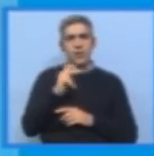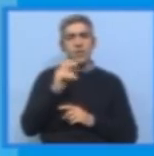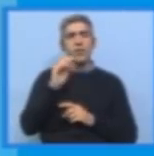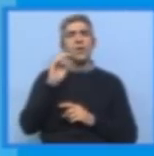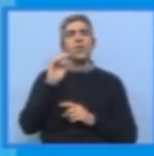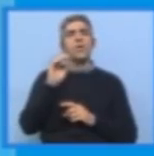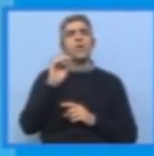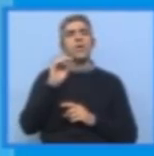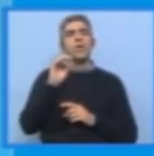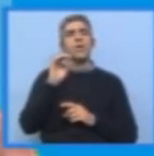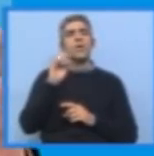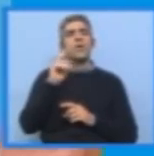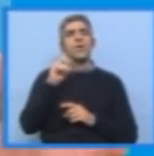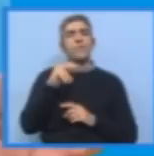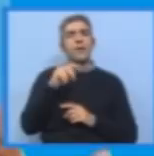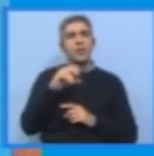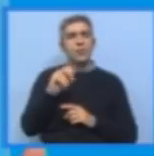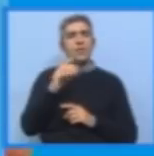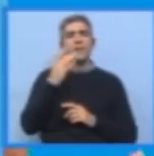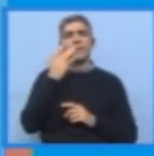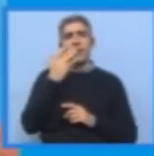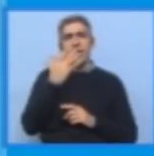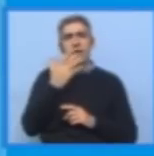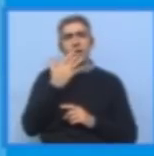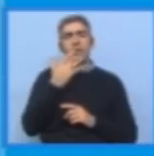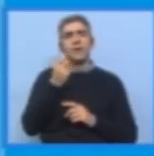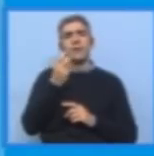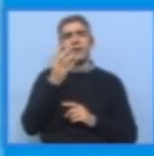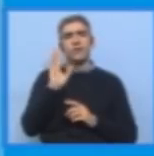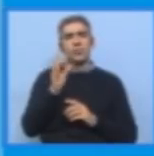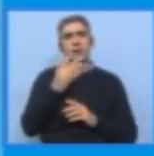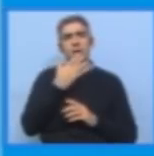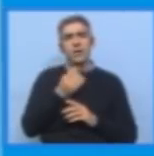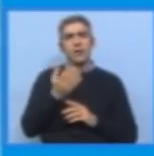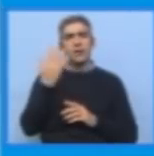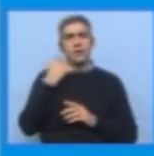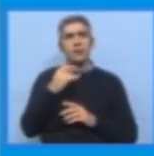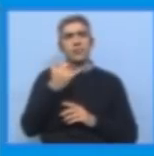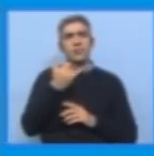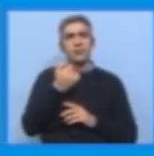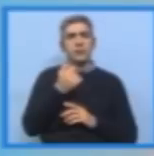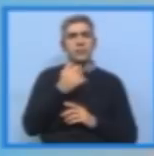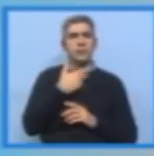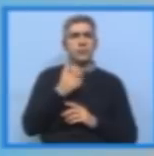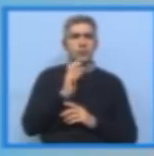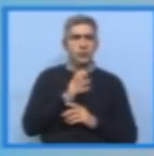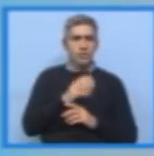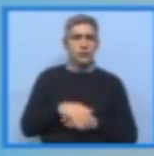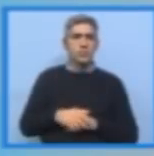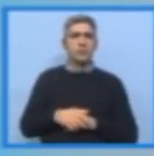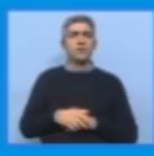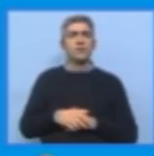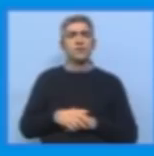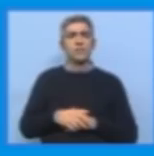romenos, os da Finlândia, por exemplo, e etc., muitos dos ortodoxos já celebraram Natal a 25 de dezembro.